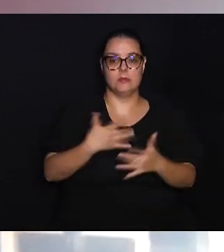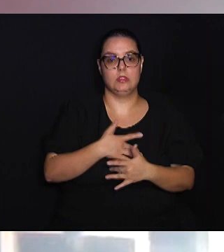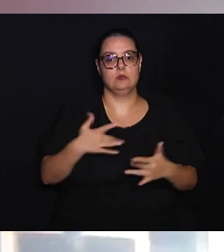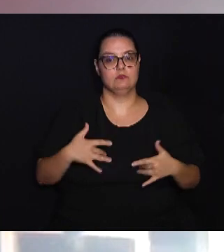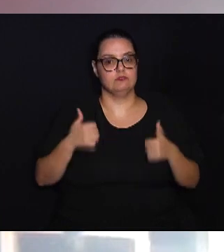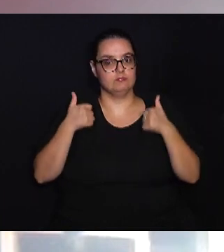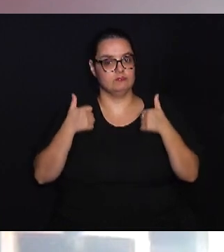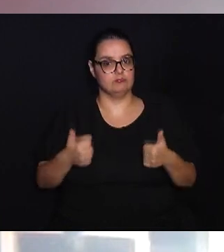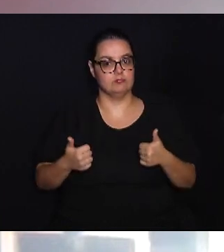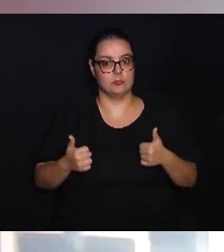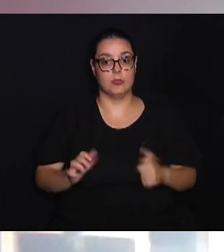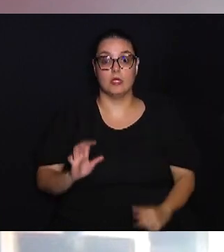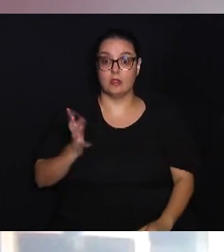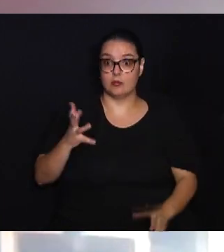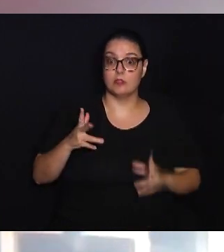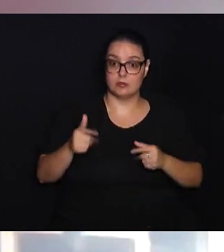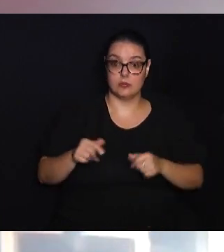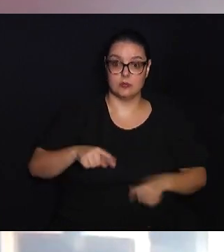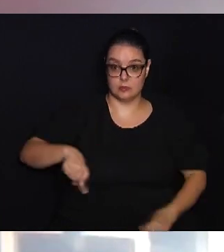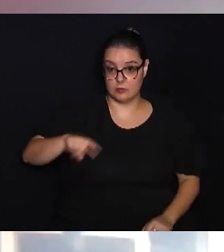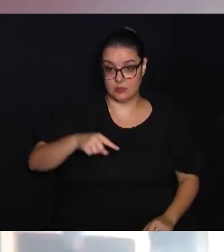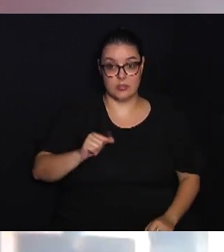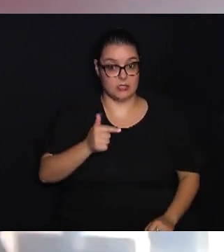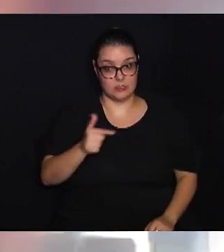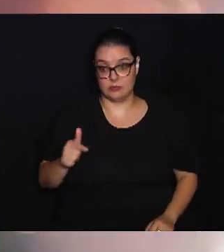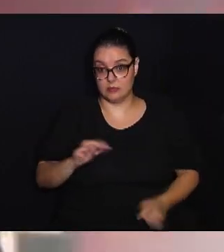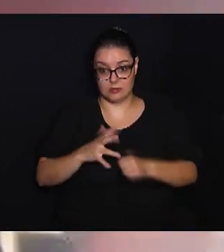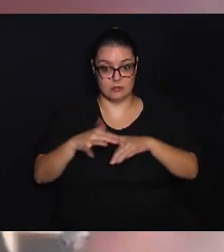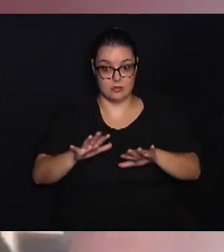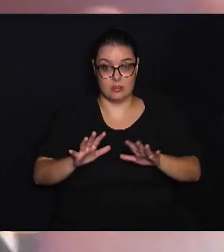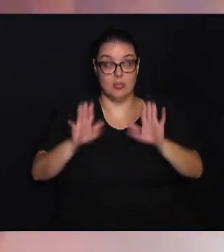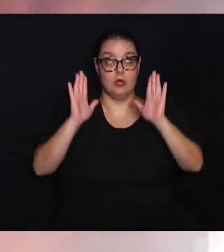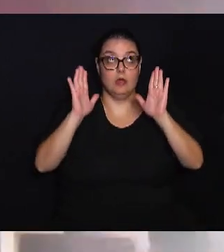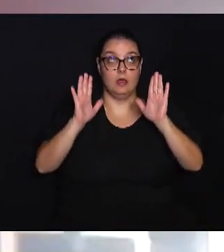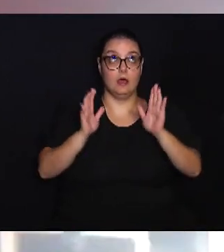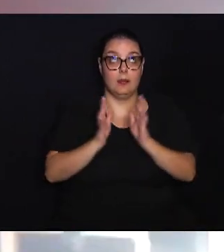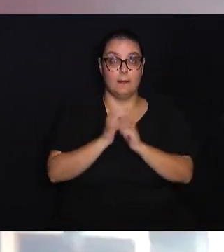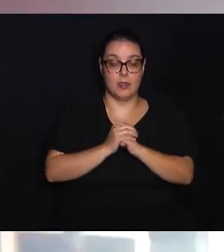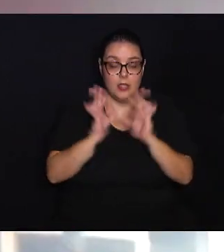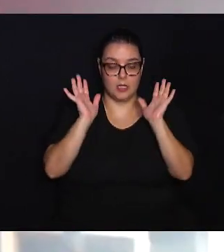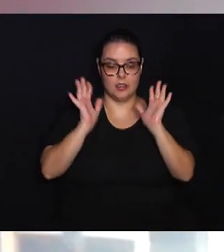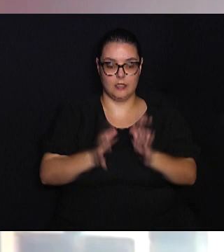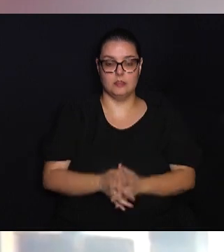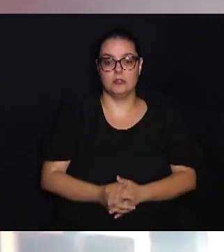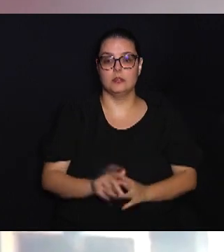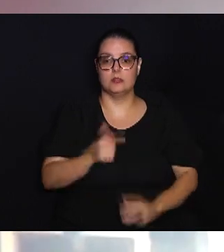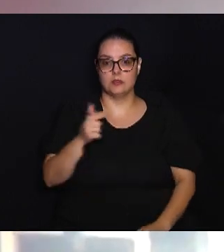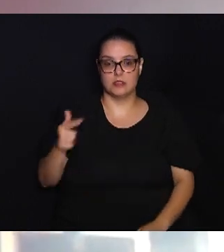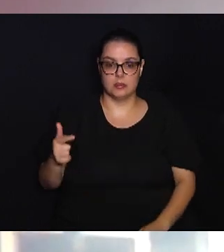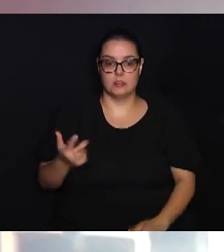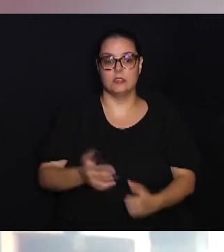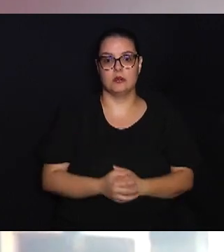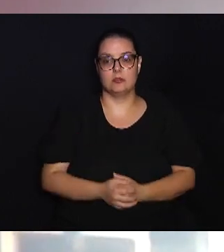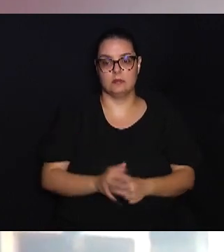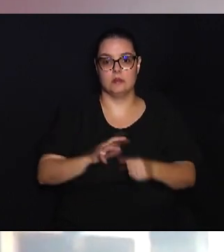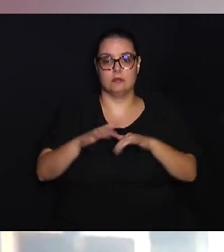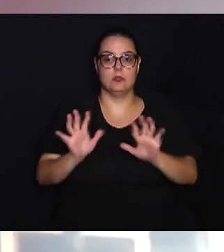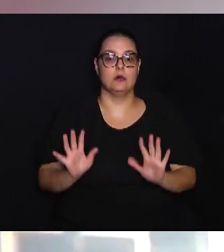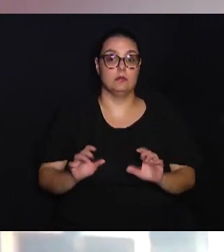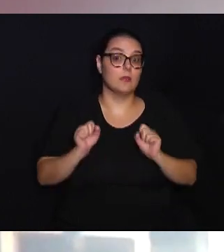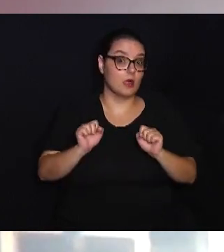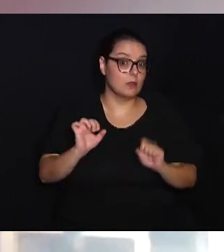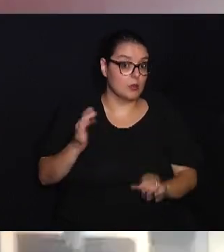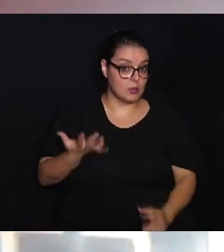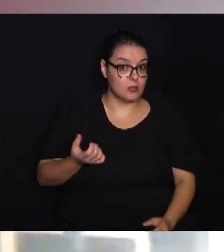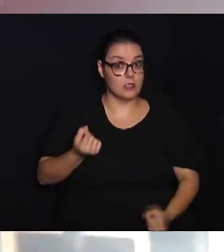saudável e isso aconteceu com todos os outros tenho certeza como não teremos outra pandemia você pode ter certeza que não e esse